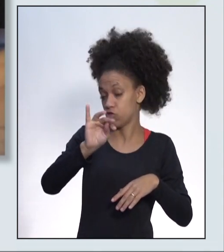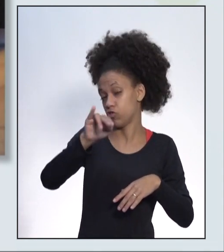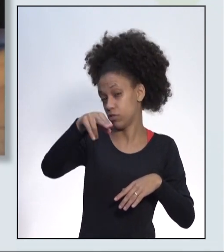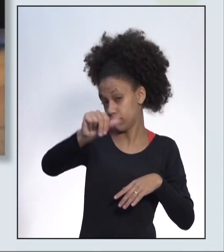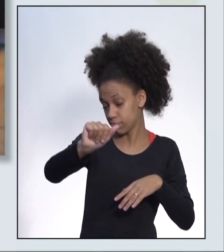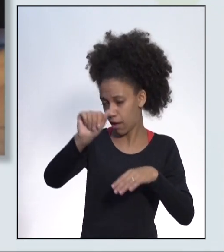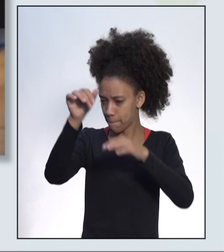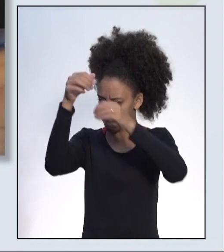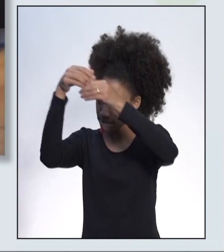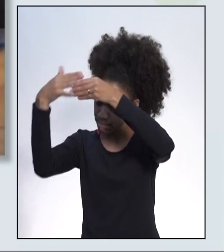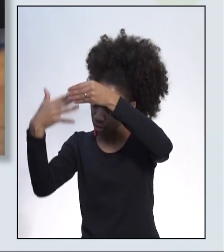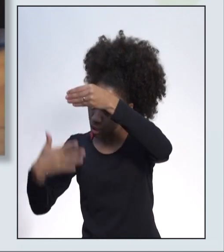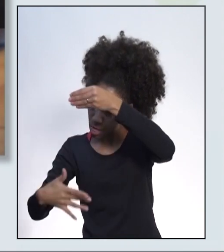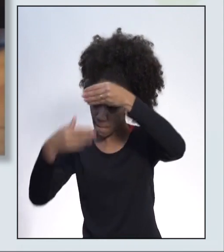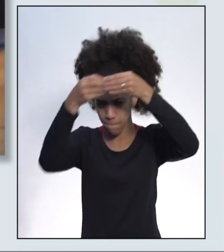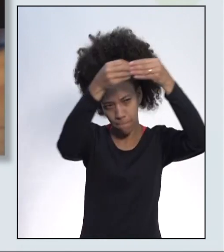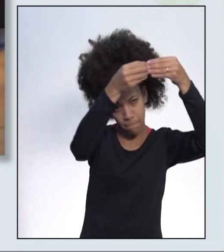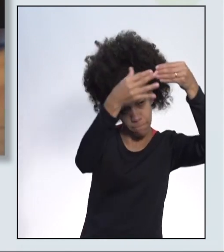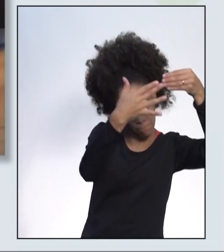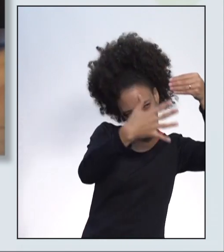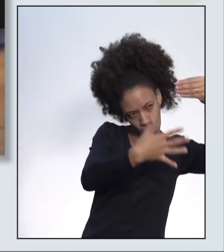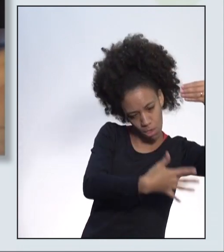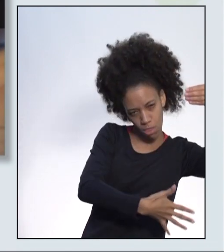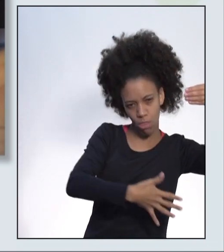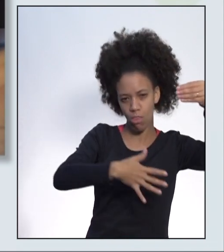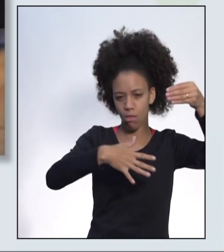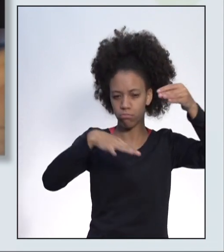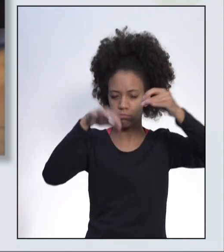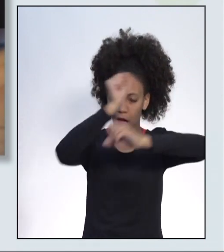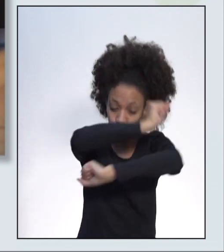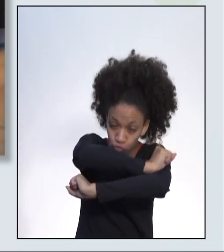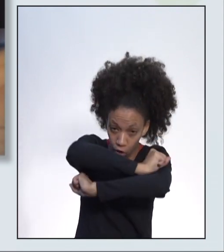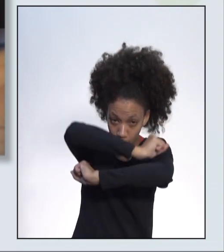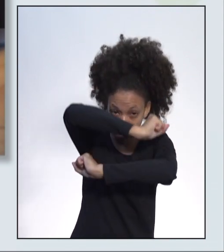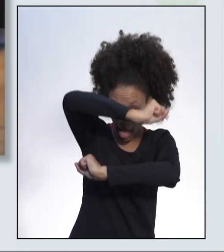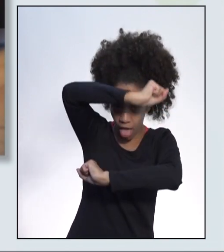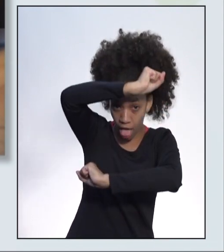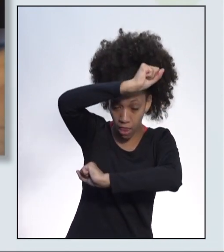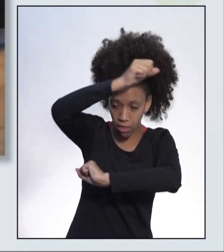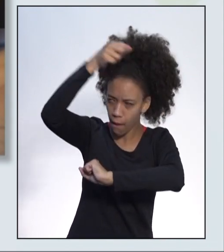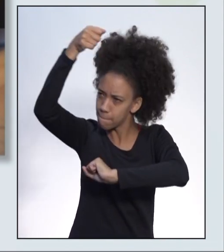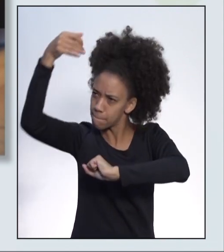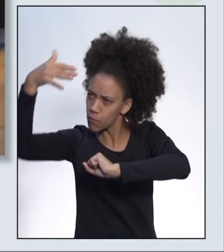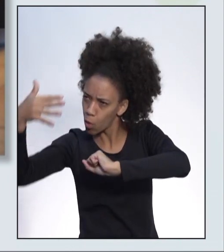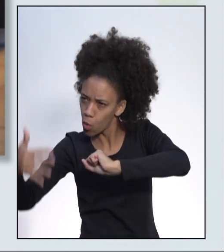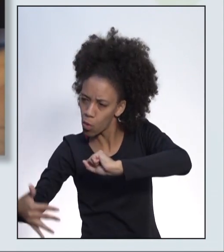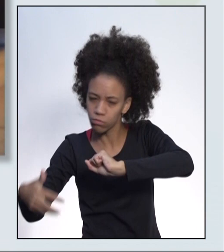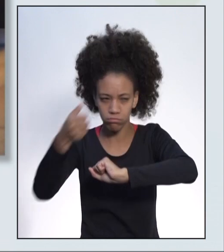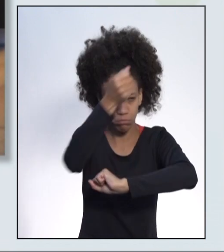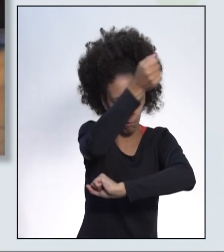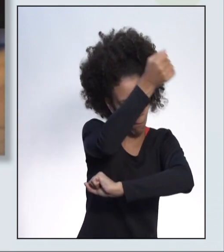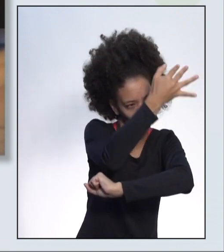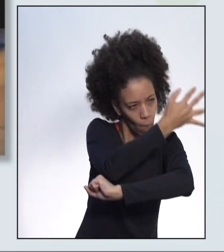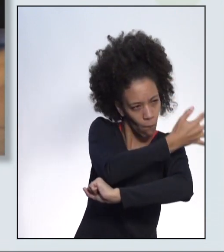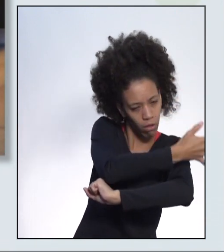Ah, gostei. Daí depois eu pinto essa persiana de uma outra cor.